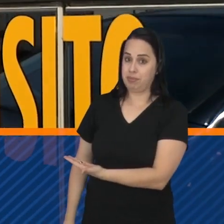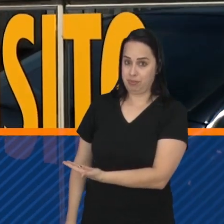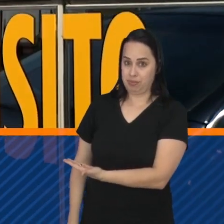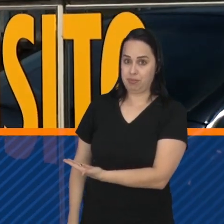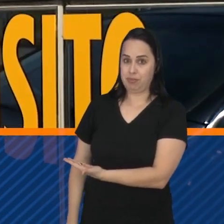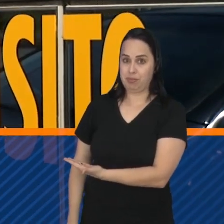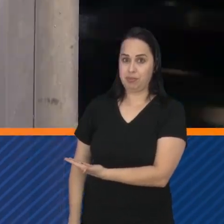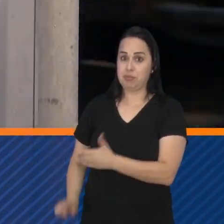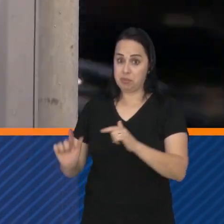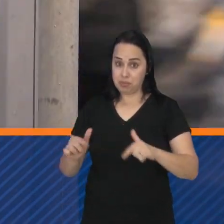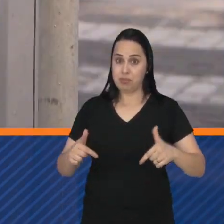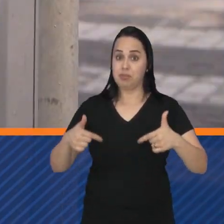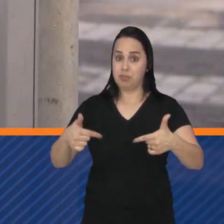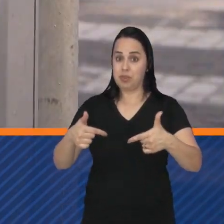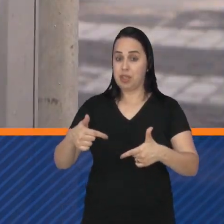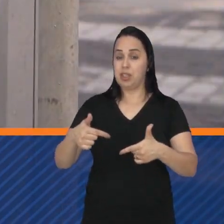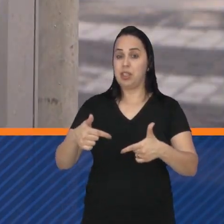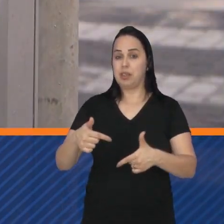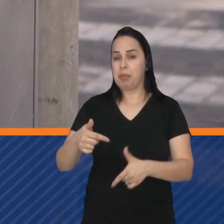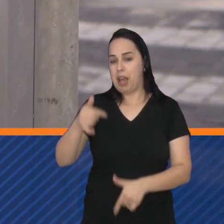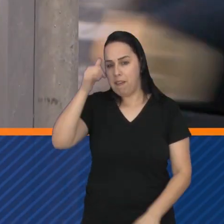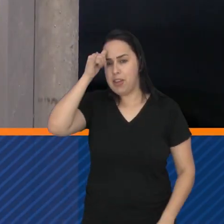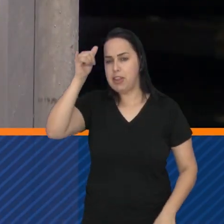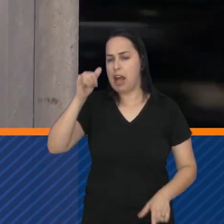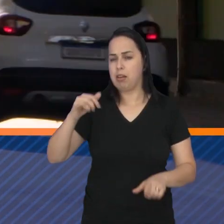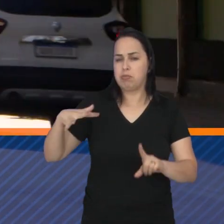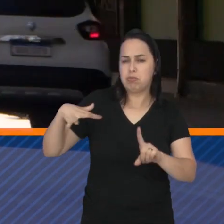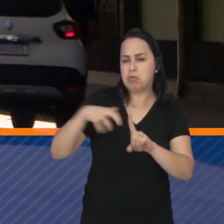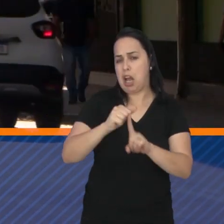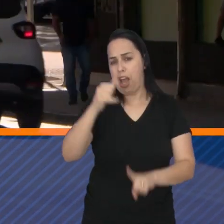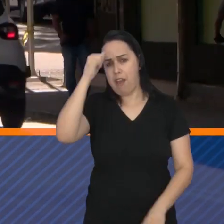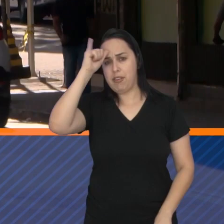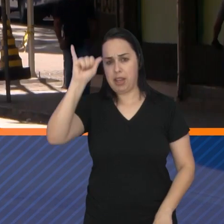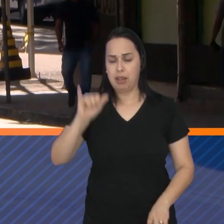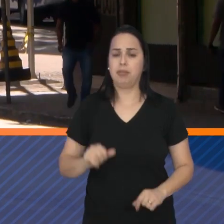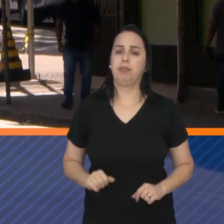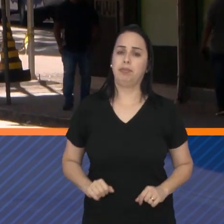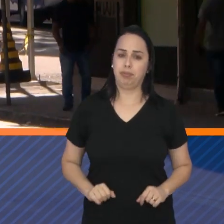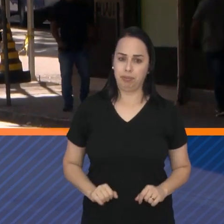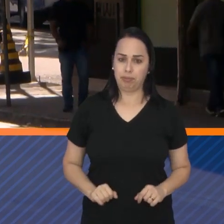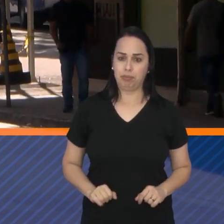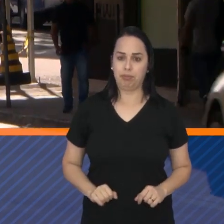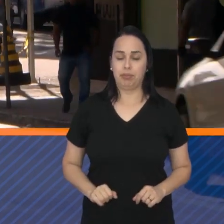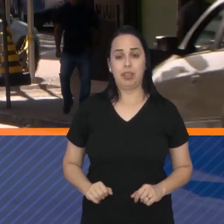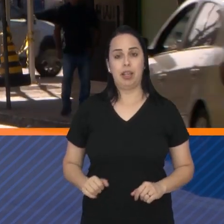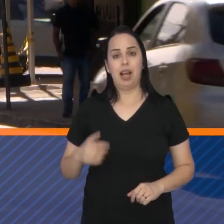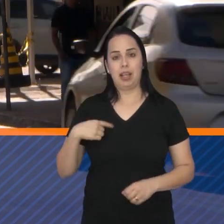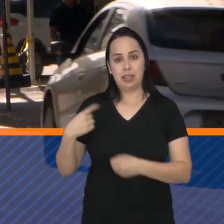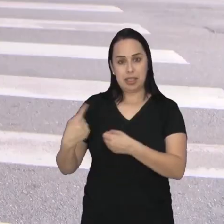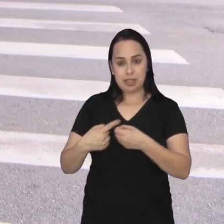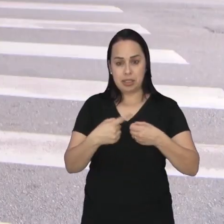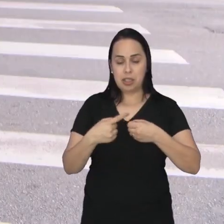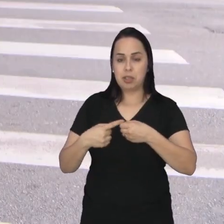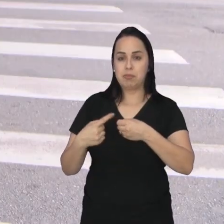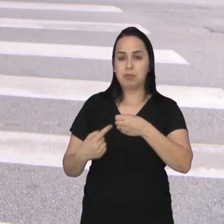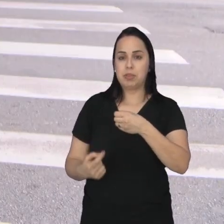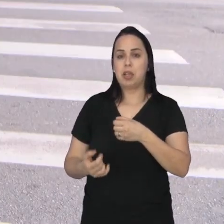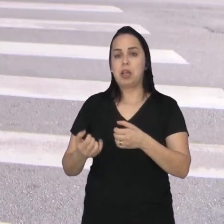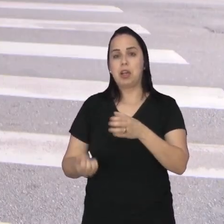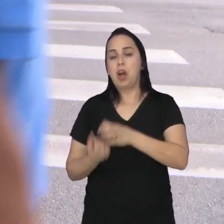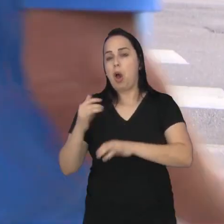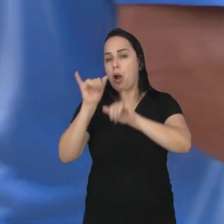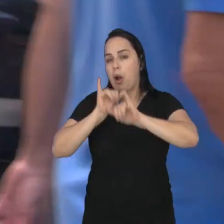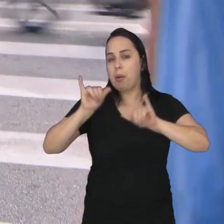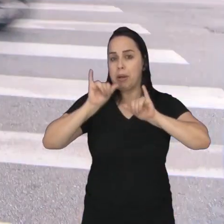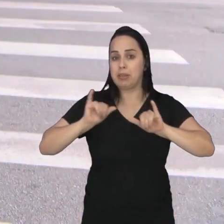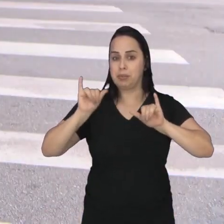lei pela Câmara, que dedica a ações preventivas de conscientização para a redução de acidentes de trânsito. Na cidade ainda